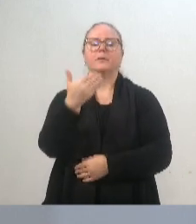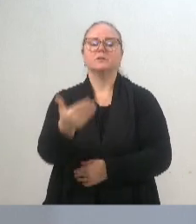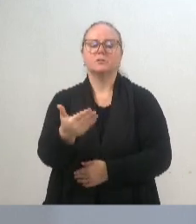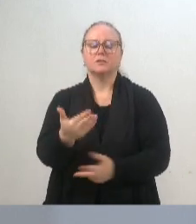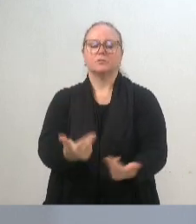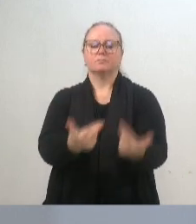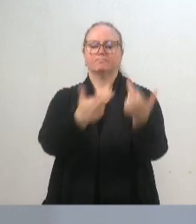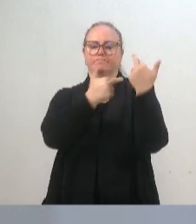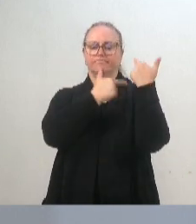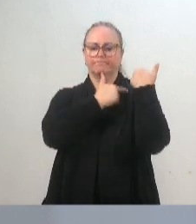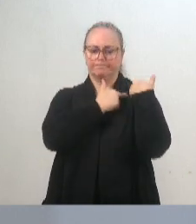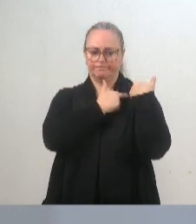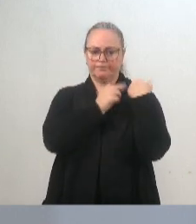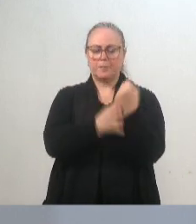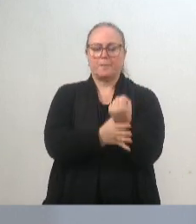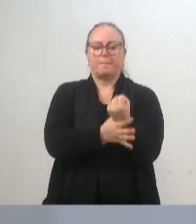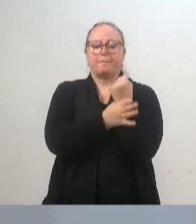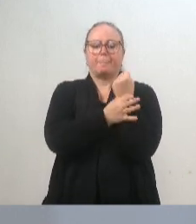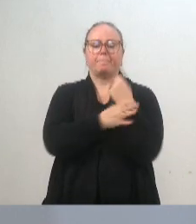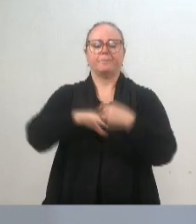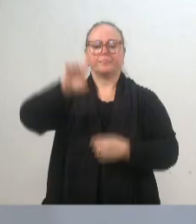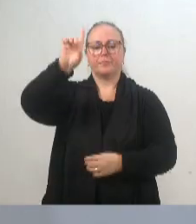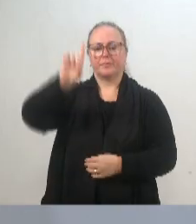responsabilidade, pedindo por garantia dos direitos